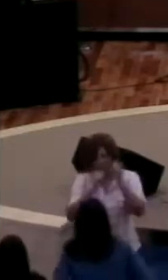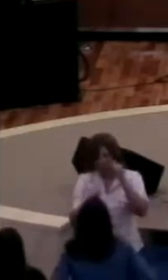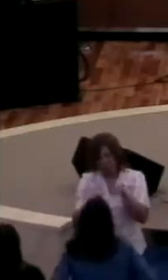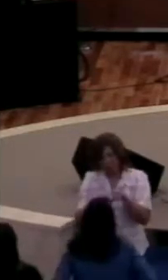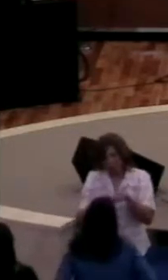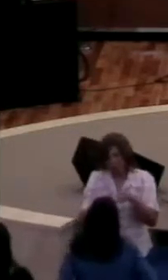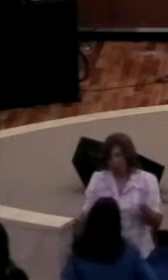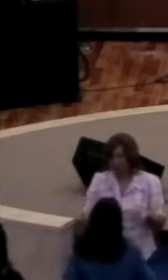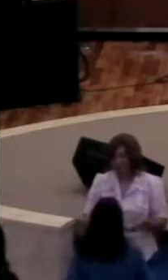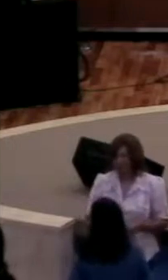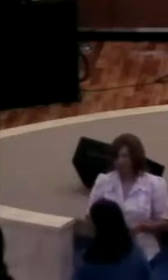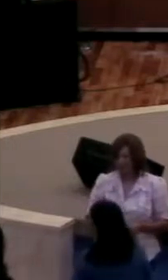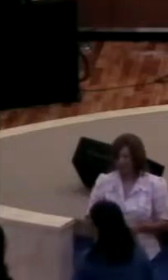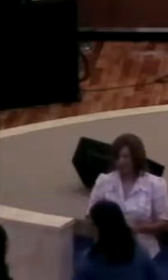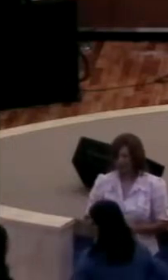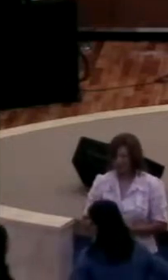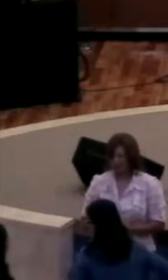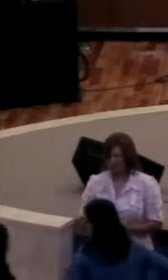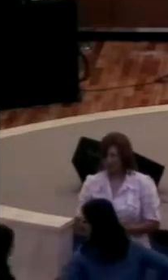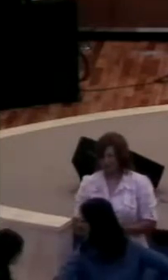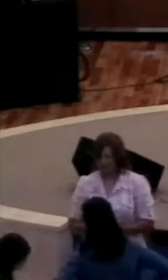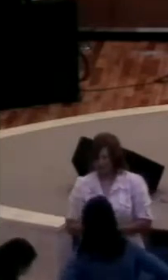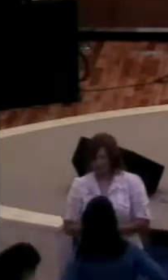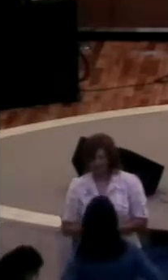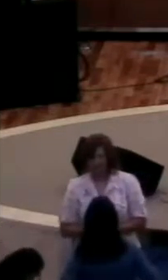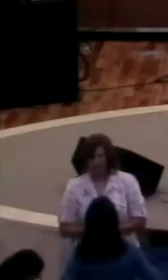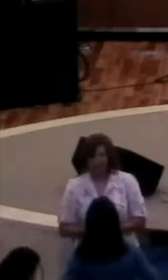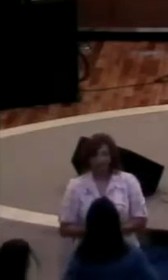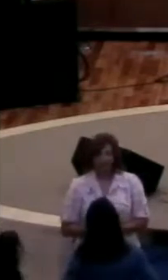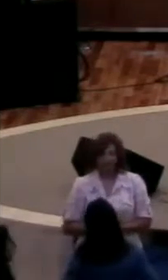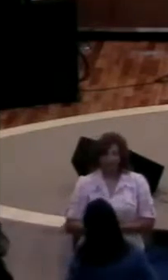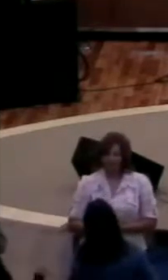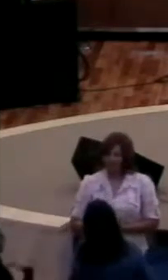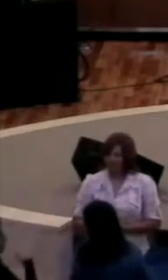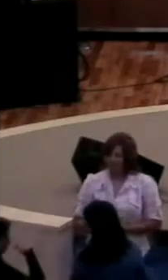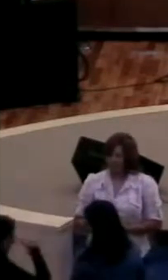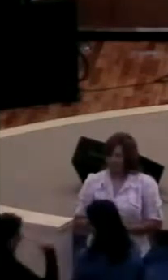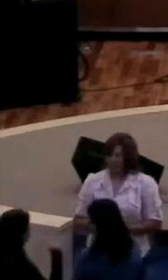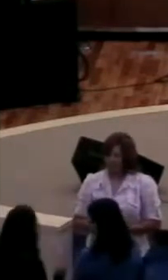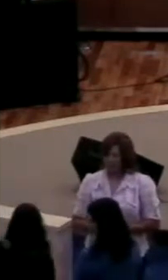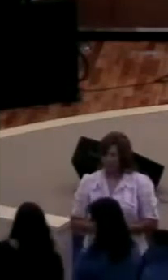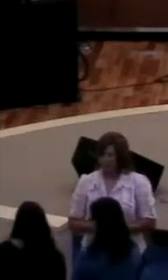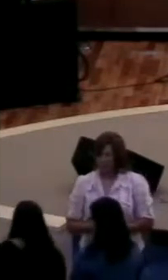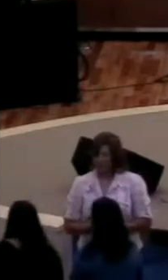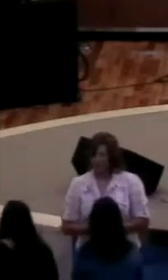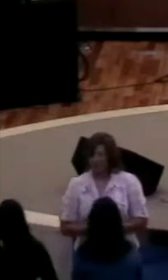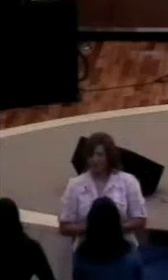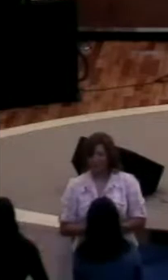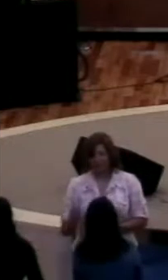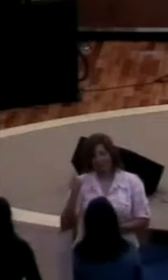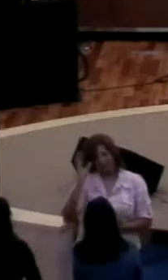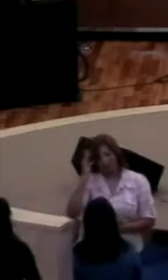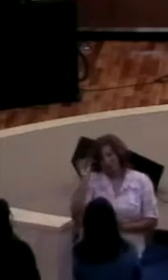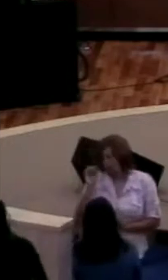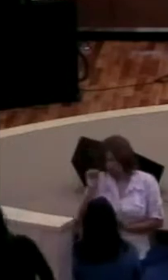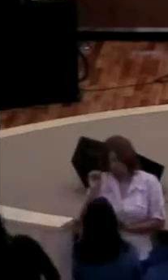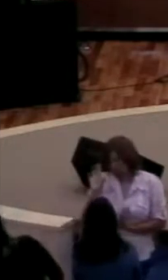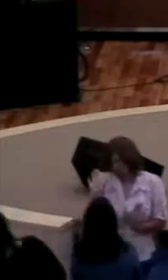Eu tenho a convicção no meu coração de que Deus sempre fala para alguém ou para muitos.